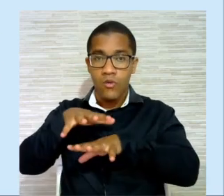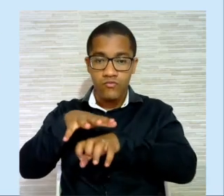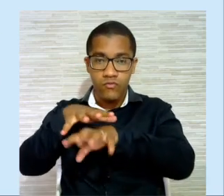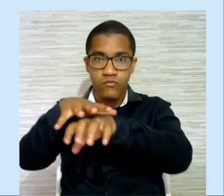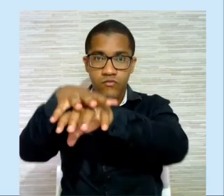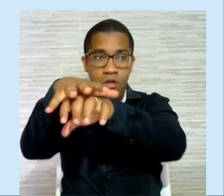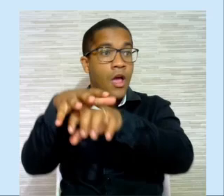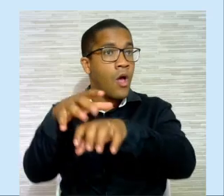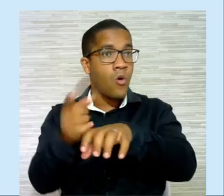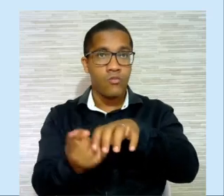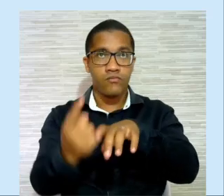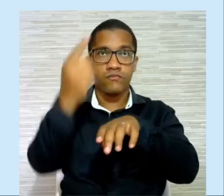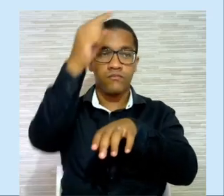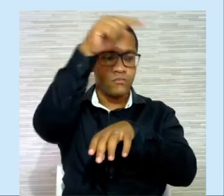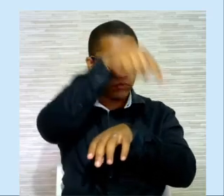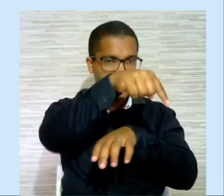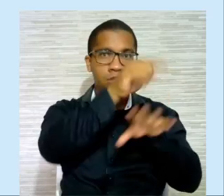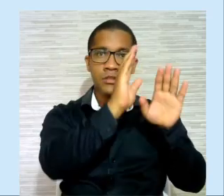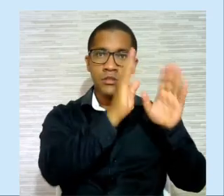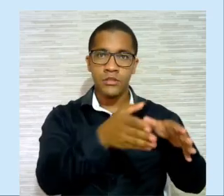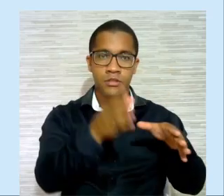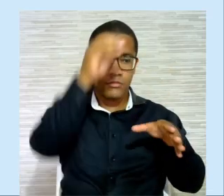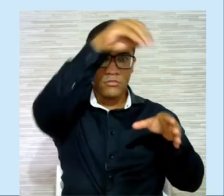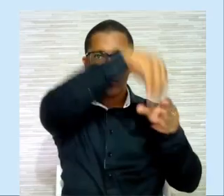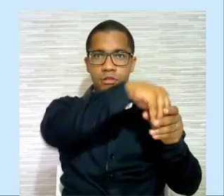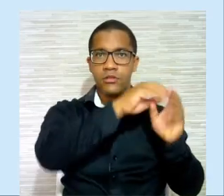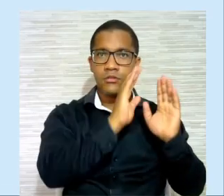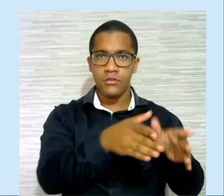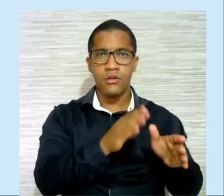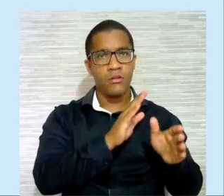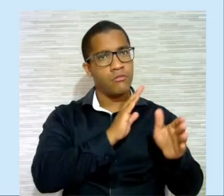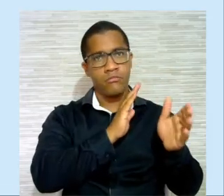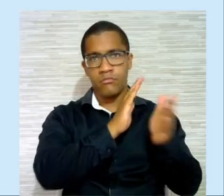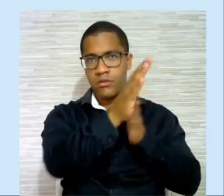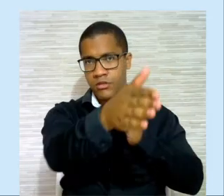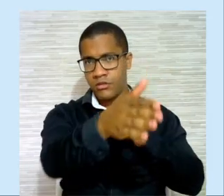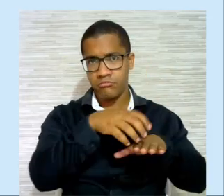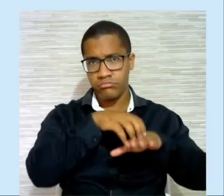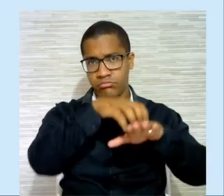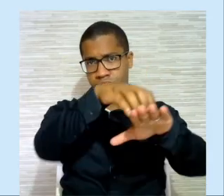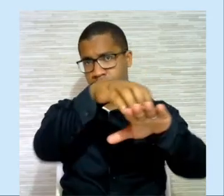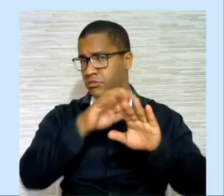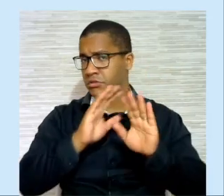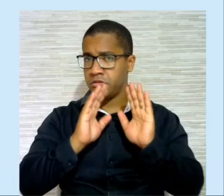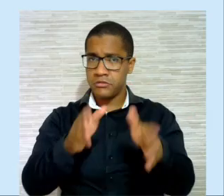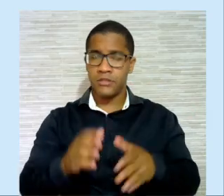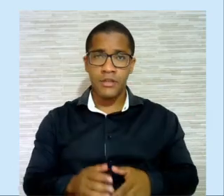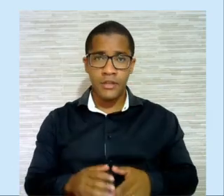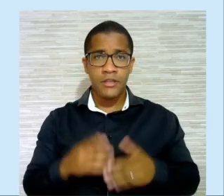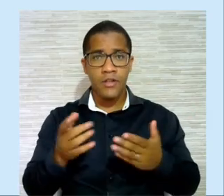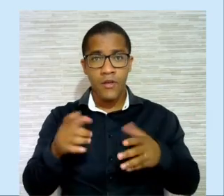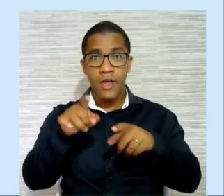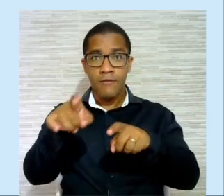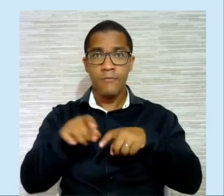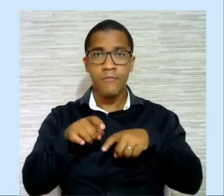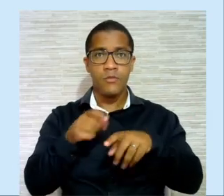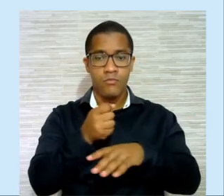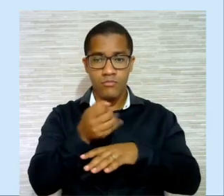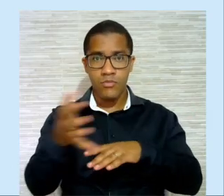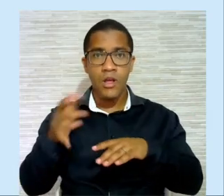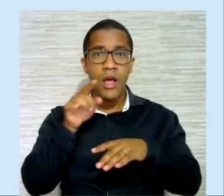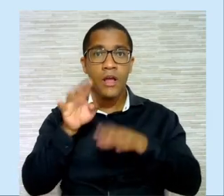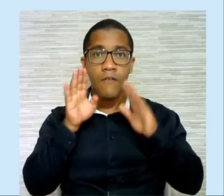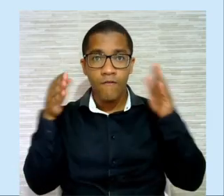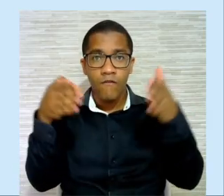já vai ali recebendo o grão colhido já para levar para outros ambientes e aí ser comercializado. Então, essa agricultura, vocês estão vendo